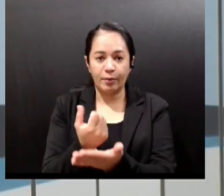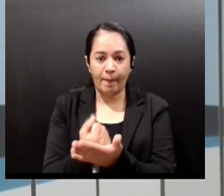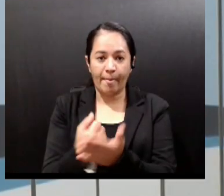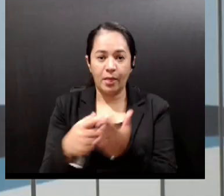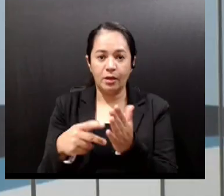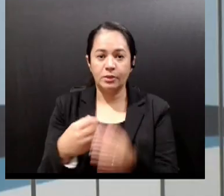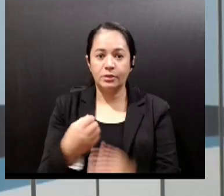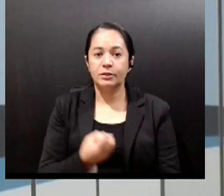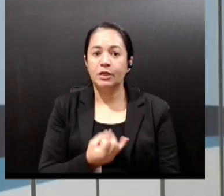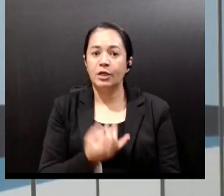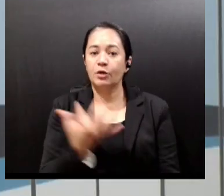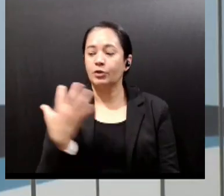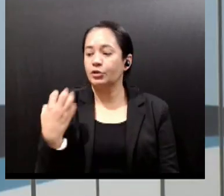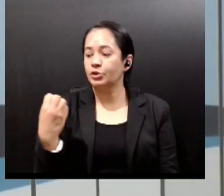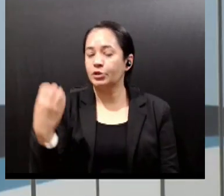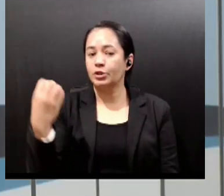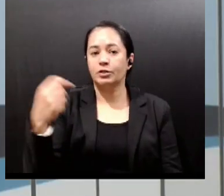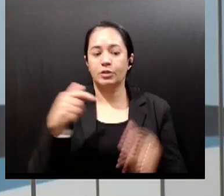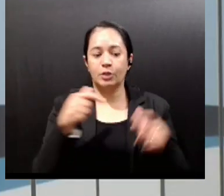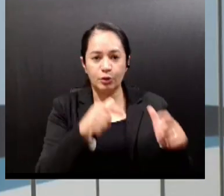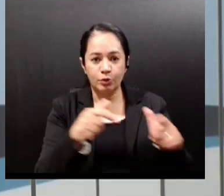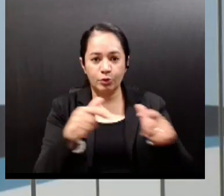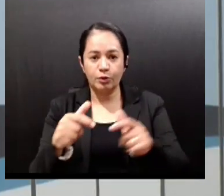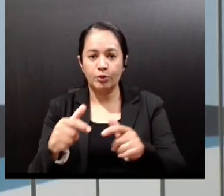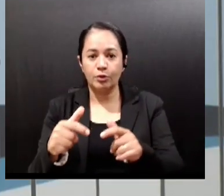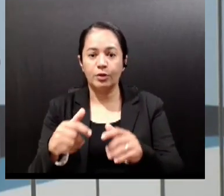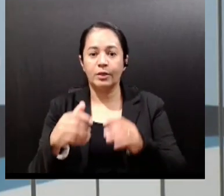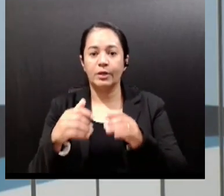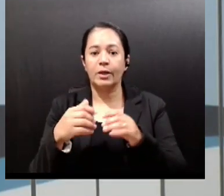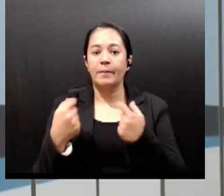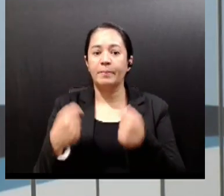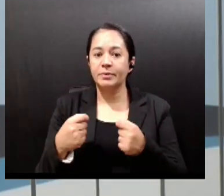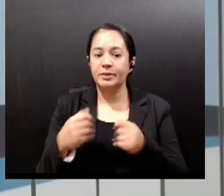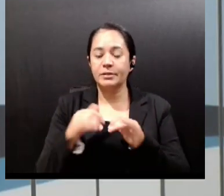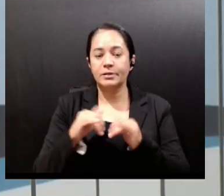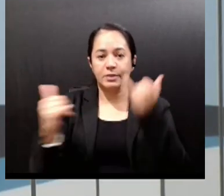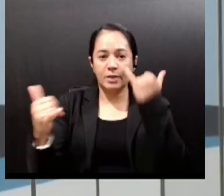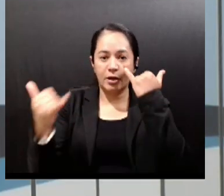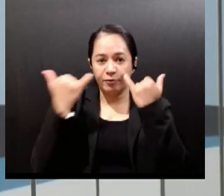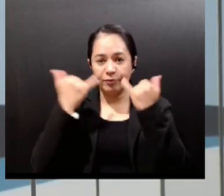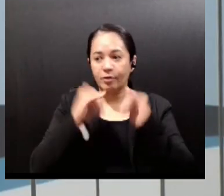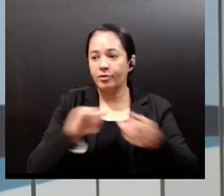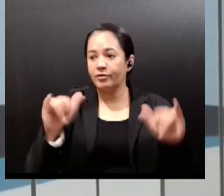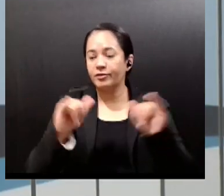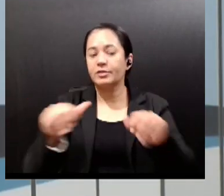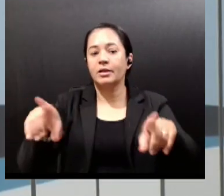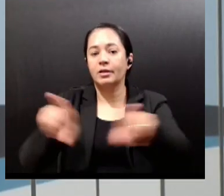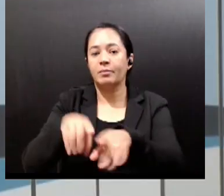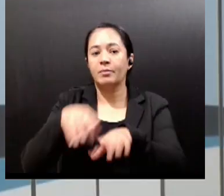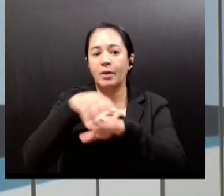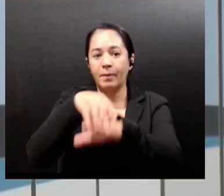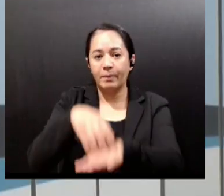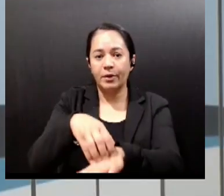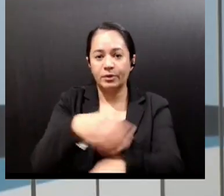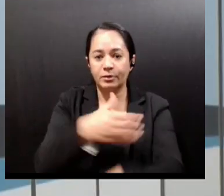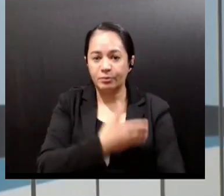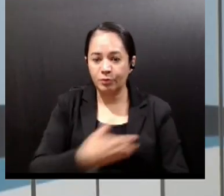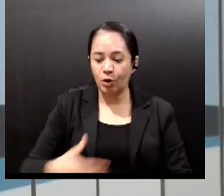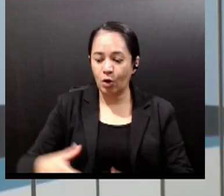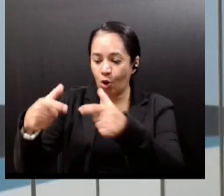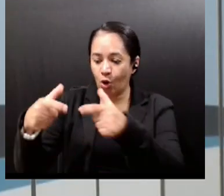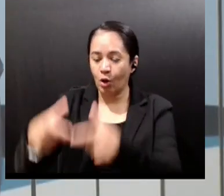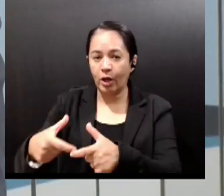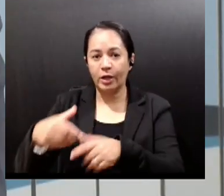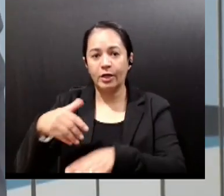viagem e os locais sejam fornecidos também para o órgão de trânsito, porque o órgão de trânsito vai poder saber,